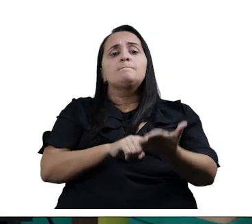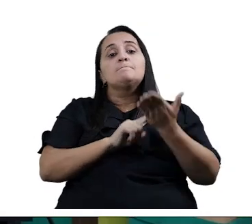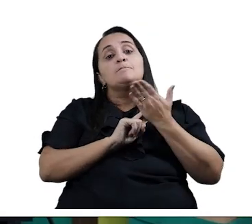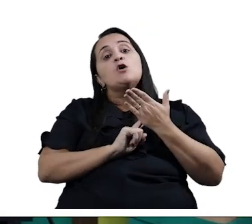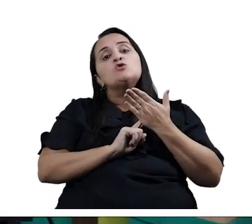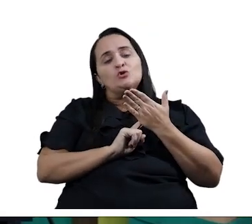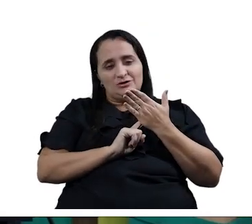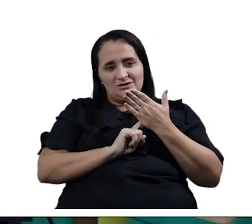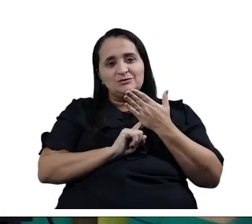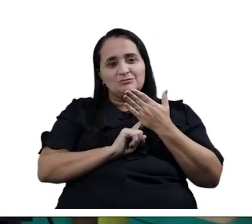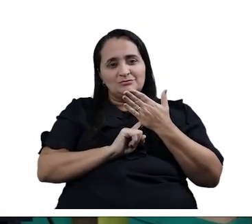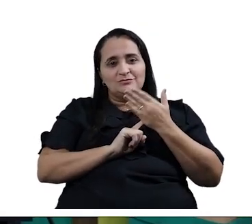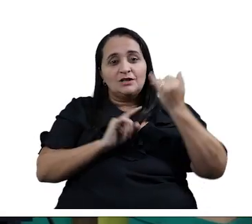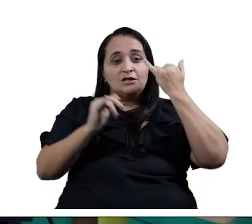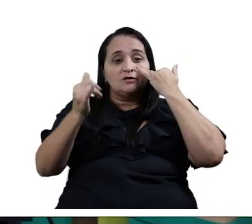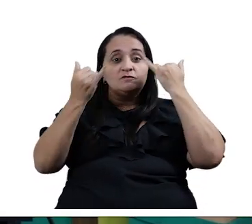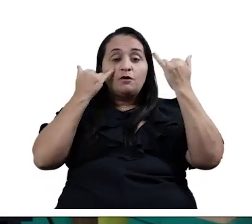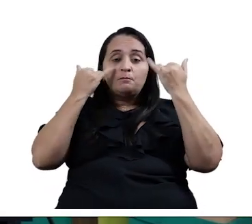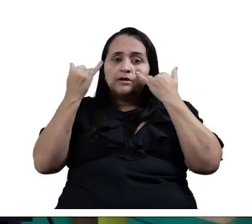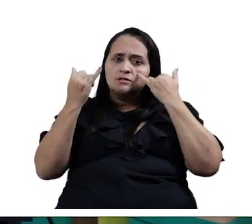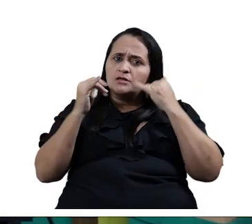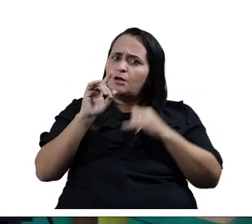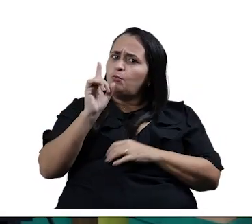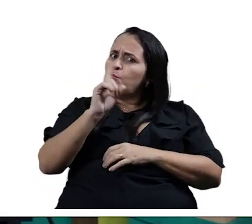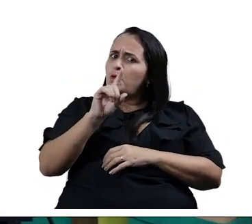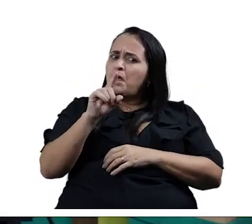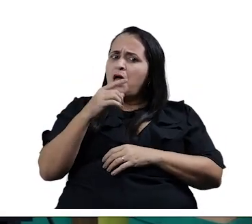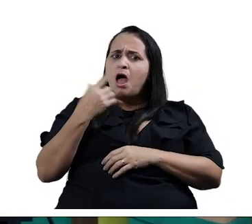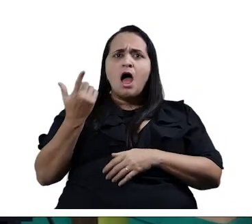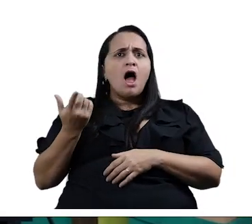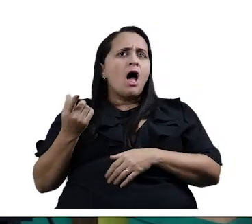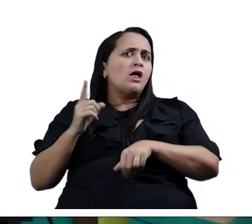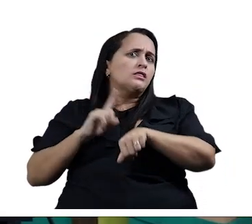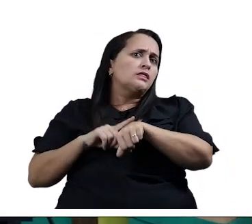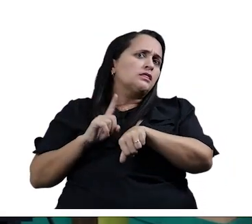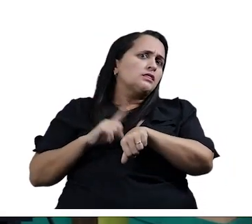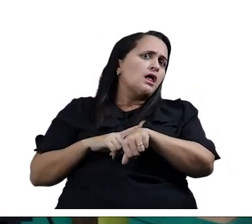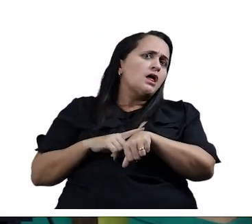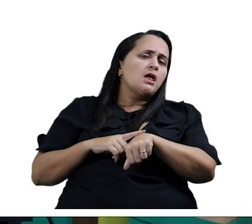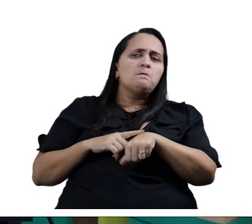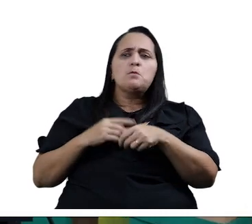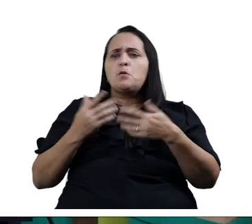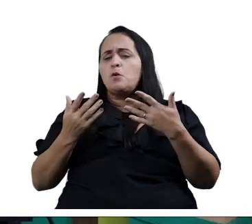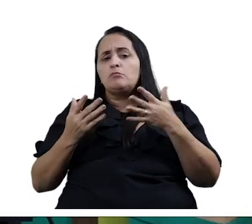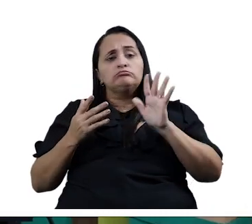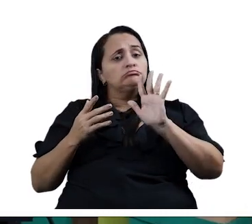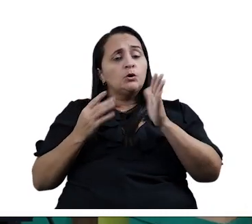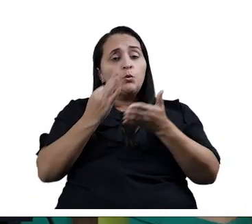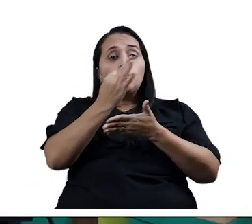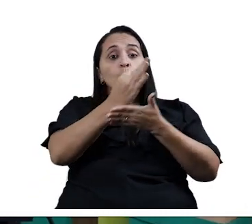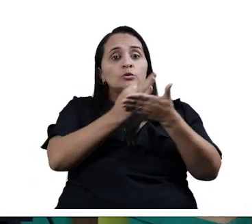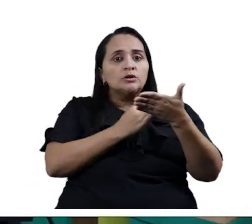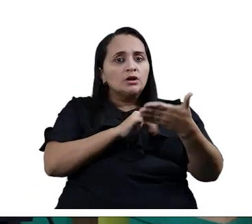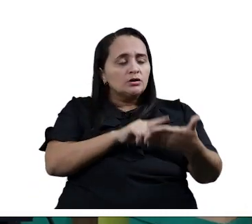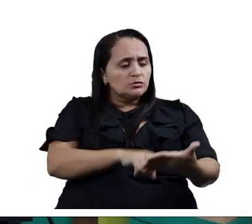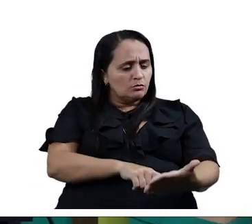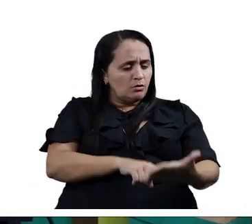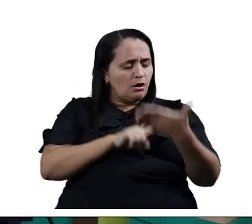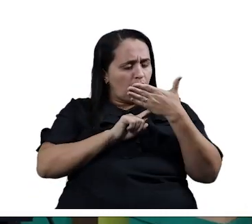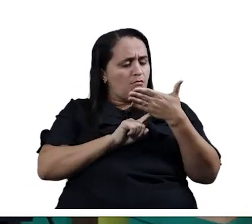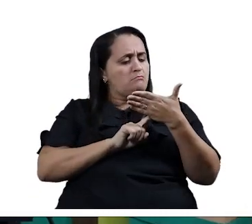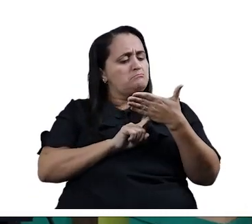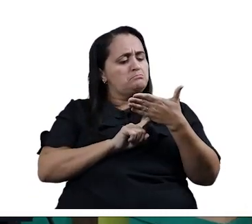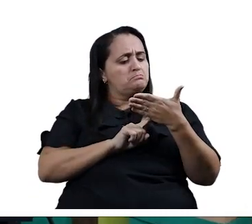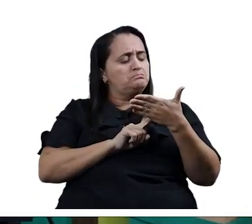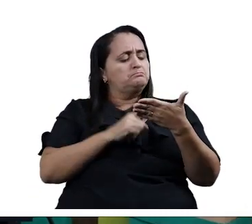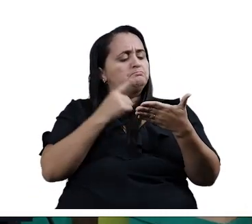não é você, a questão não é o seu tempo, a questão é o que o texto quer trazer. Então, você